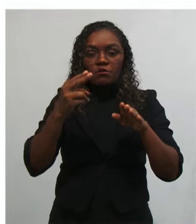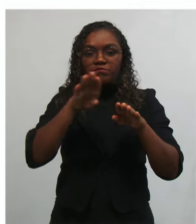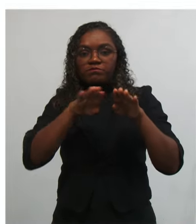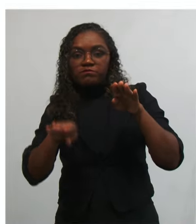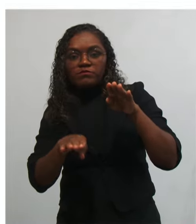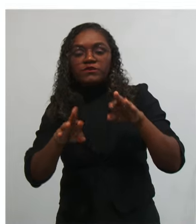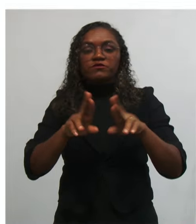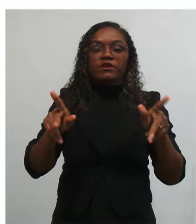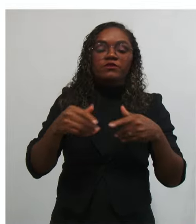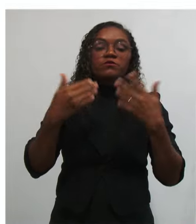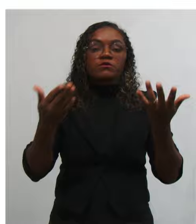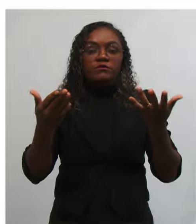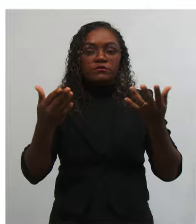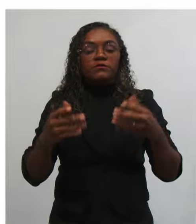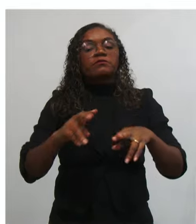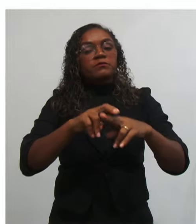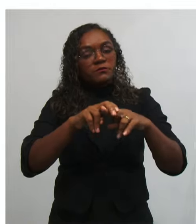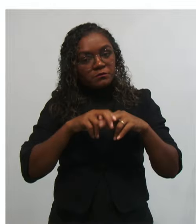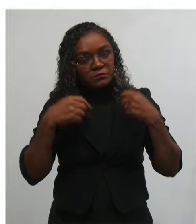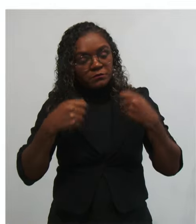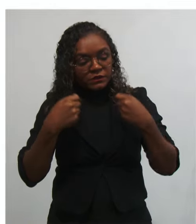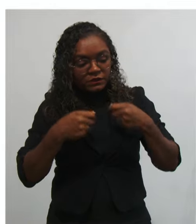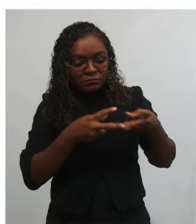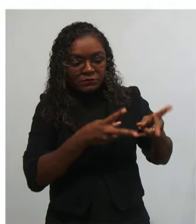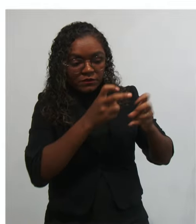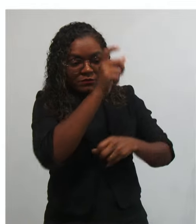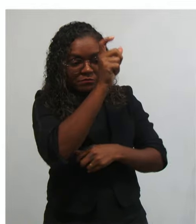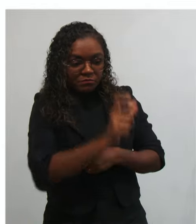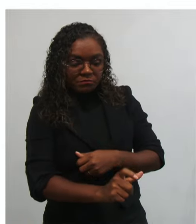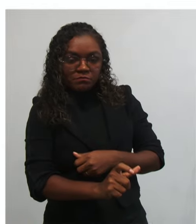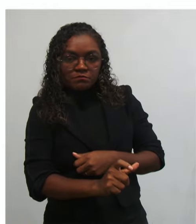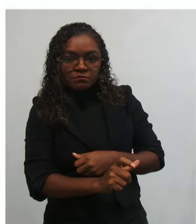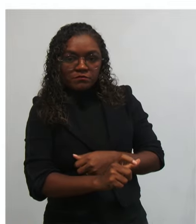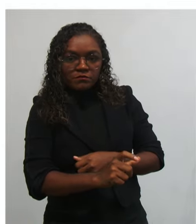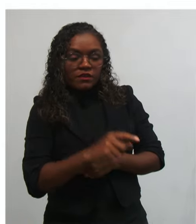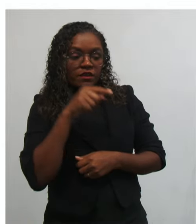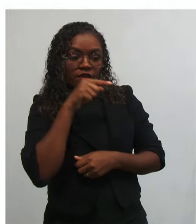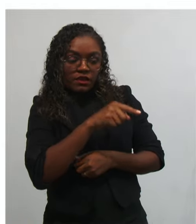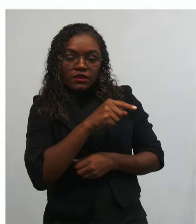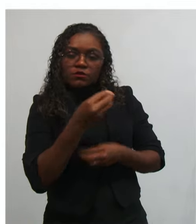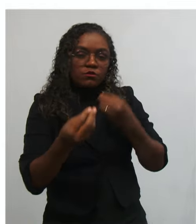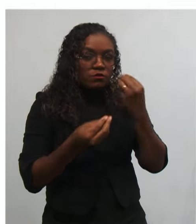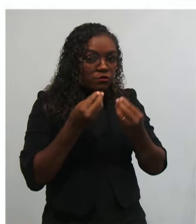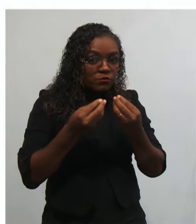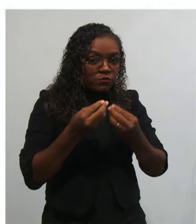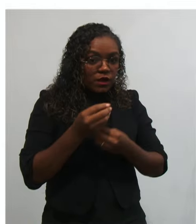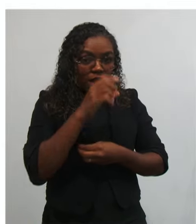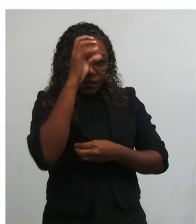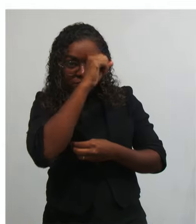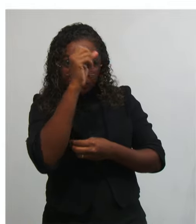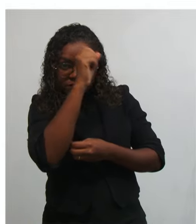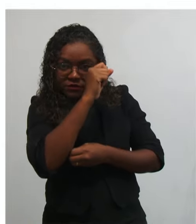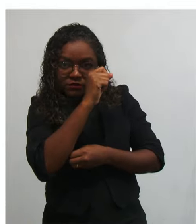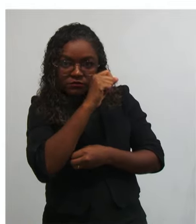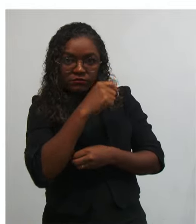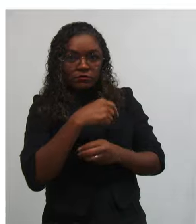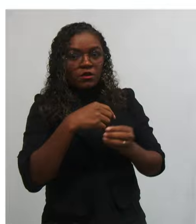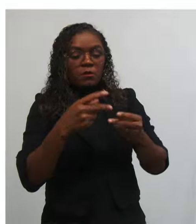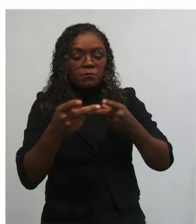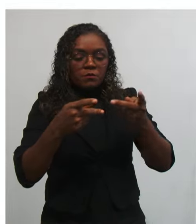isso eu preciso ter uma compreensão do individual que é como o meu aluno está se saindo dentro daquilo que eu